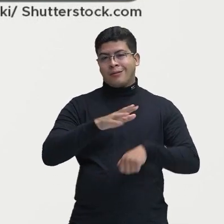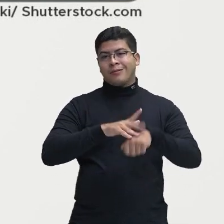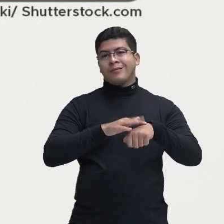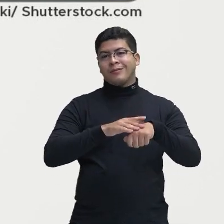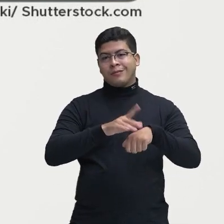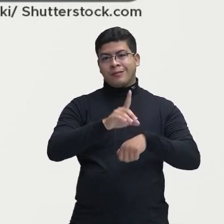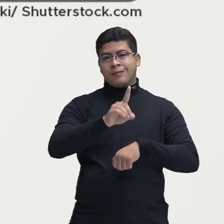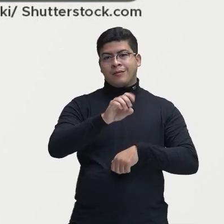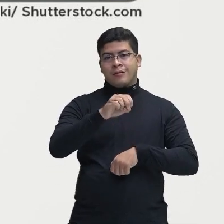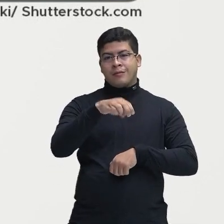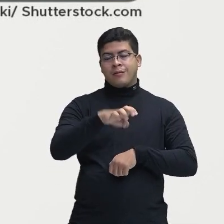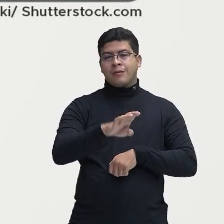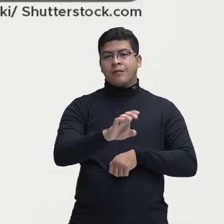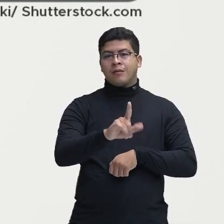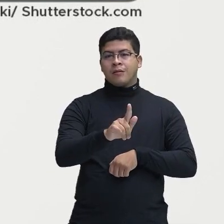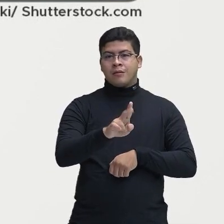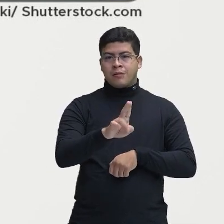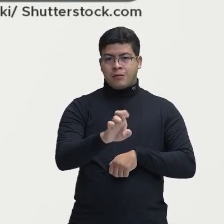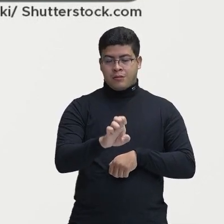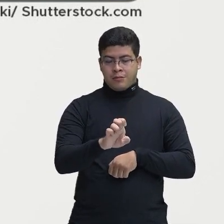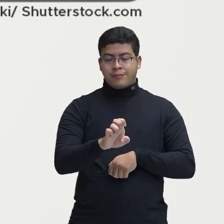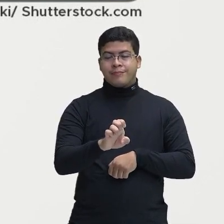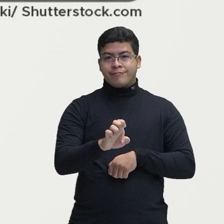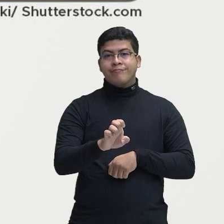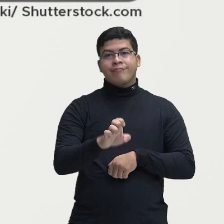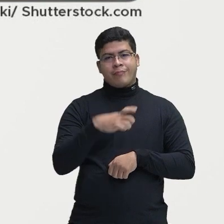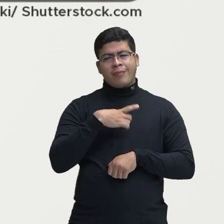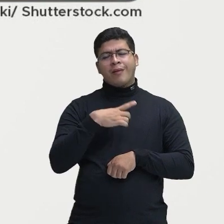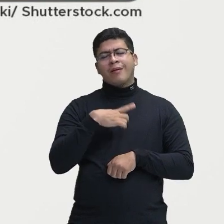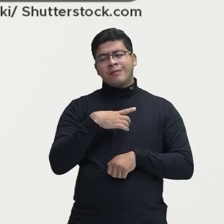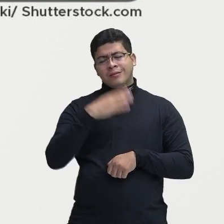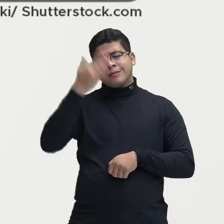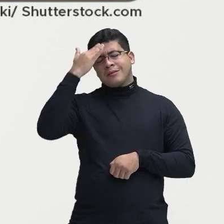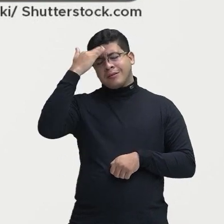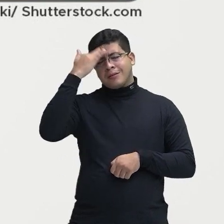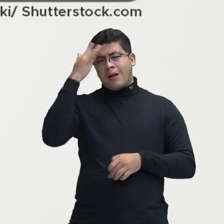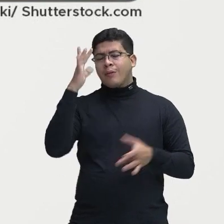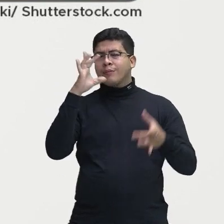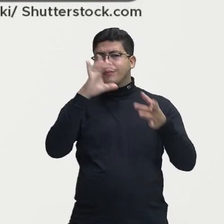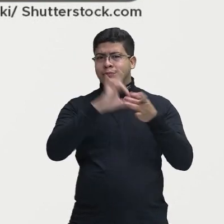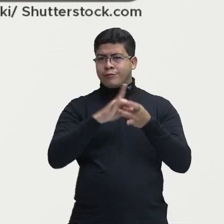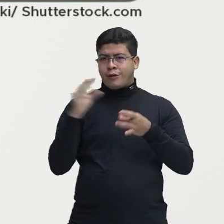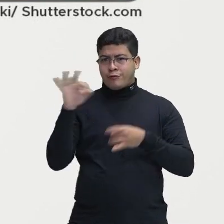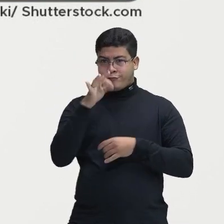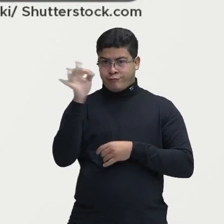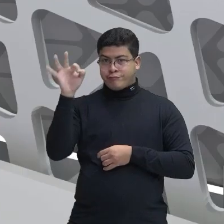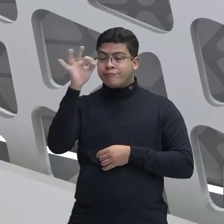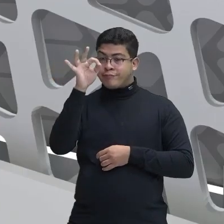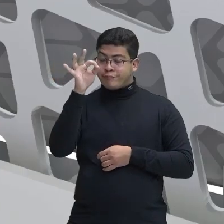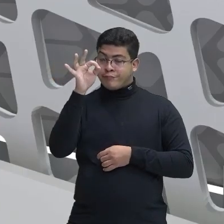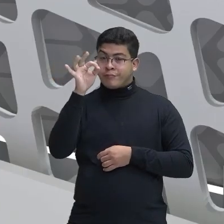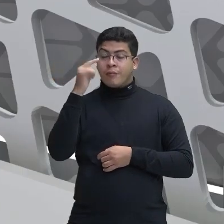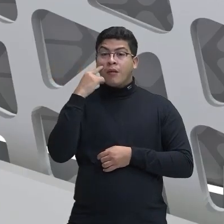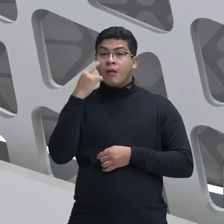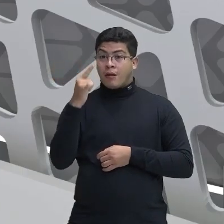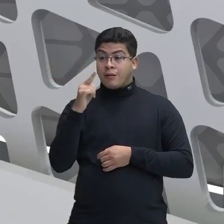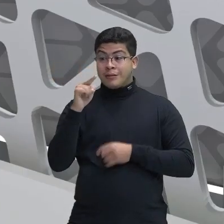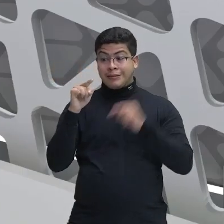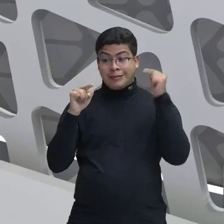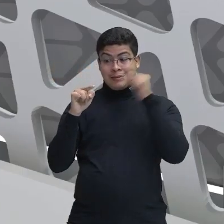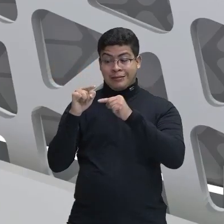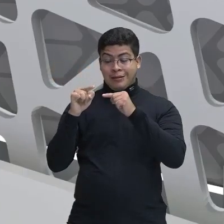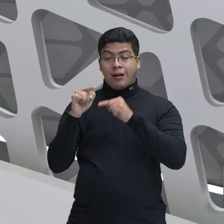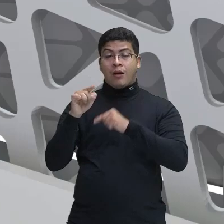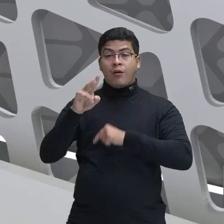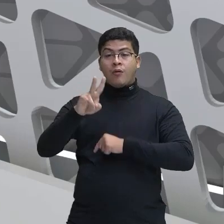é a dengue. A gente sabe que tem a dengue relacionado aí a esse inseto e ele vai ser um vetor, que que